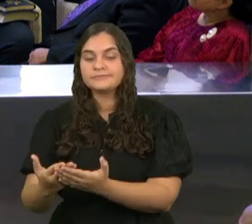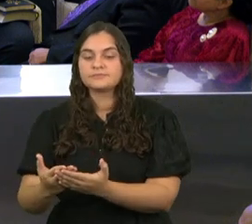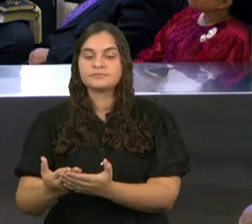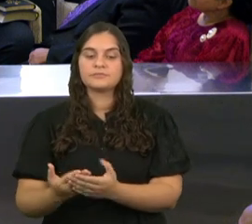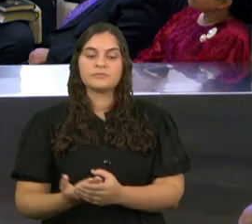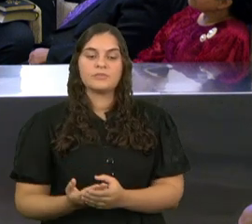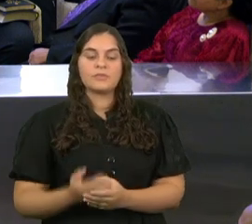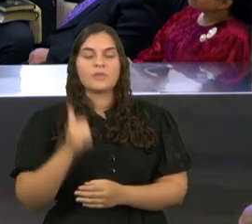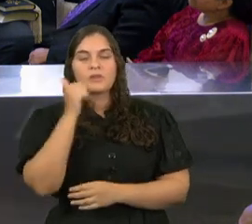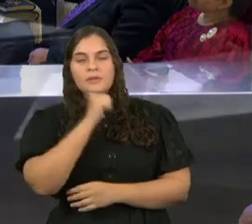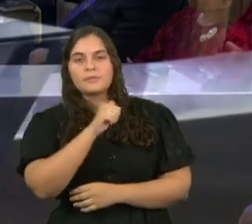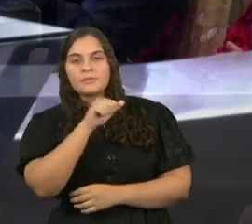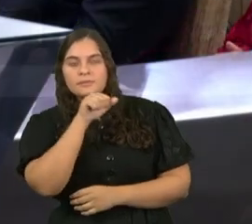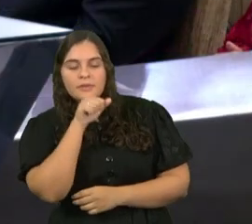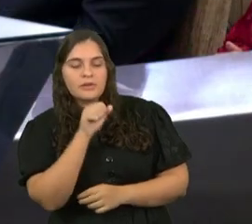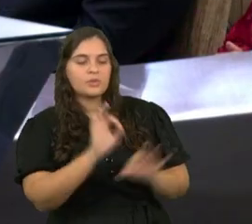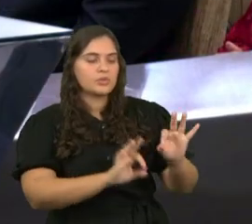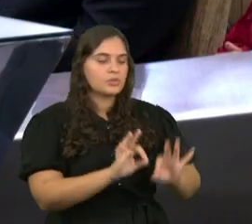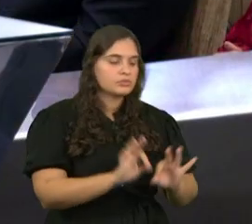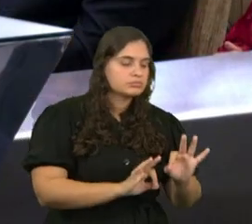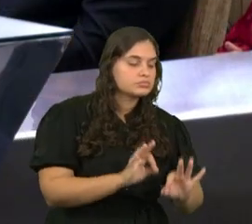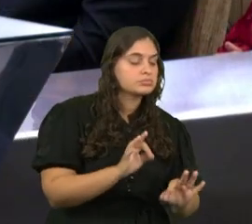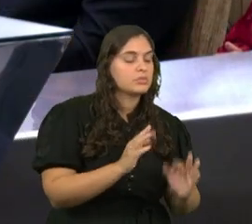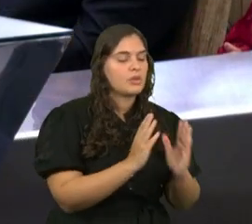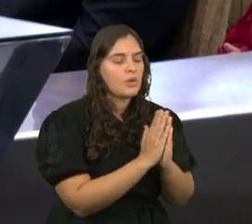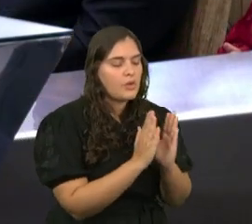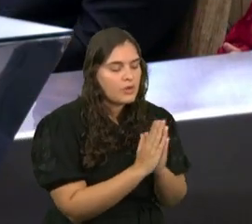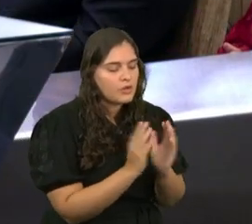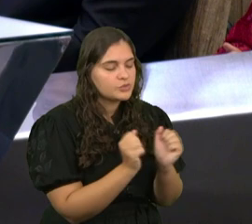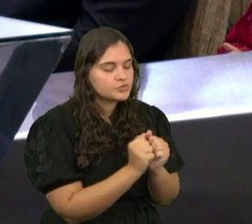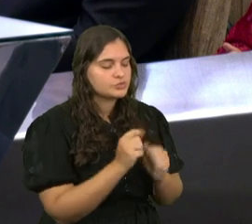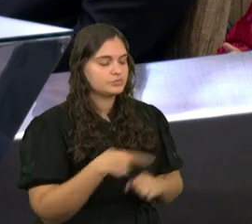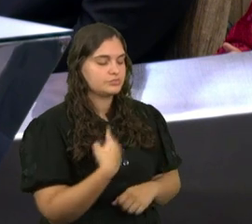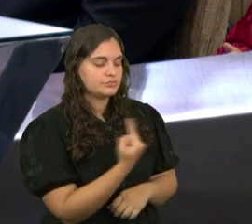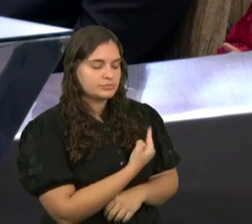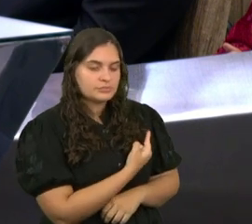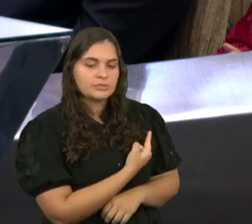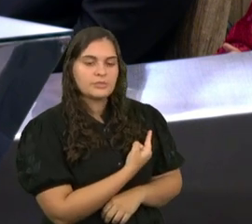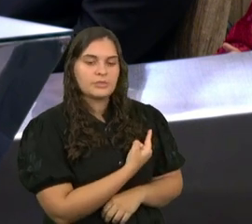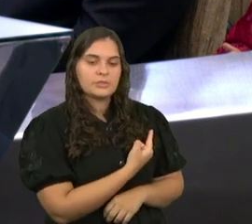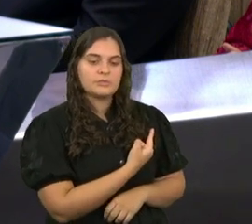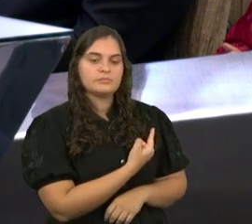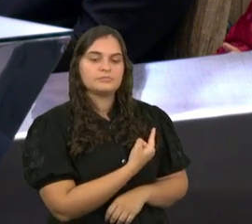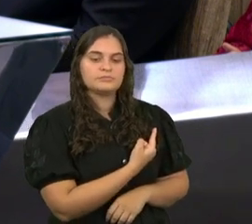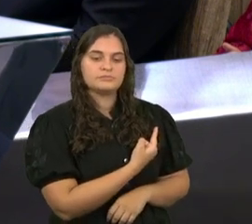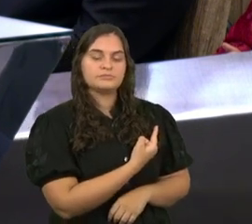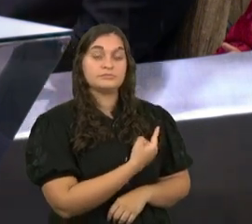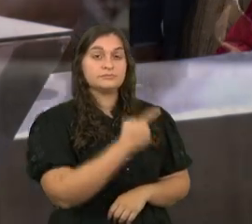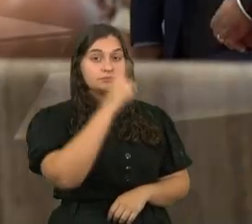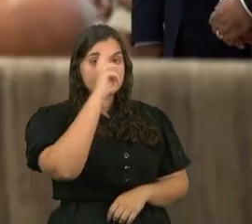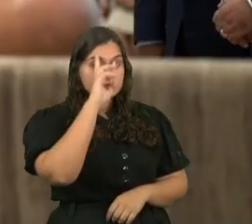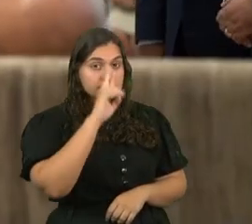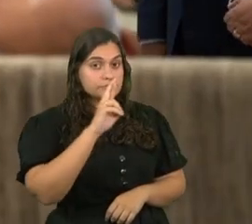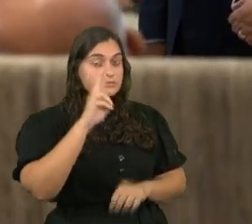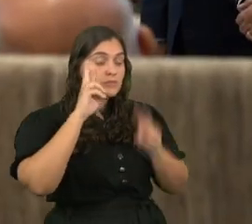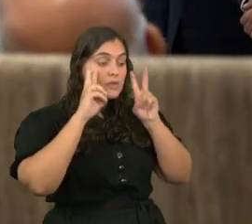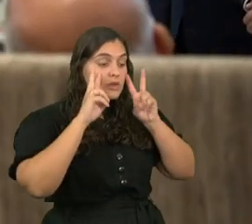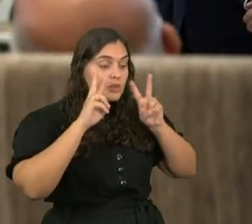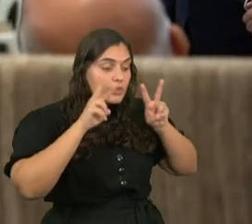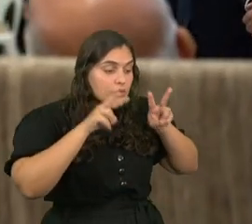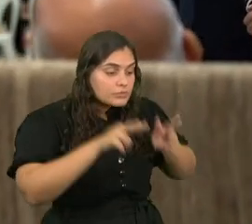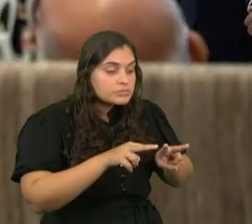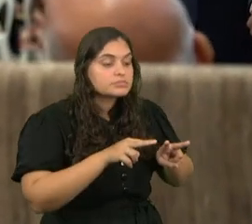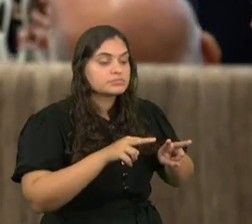fazia, ela orava conosco, recitava conosco que os olhos do Senhor estão em todo